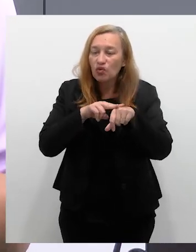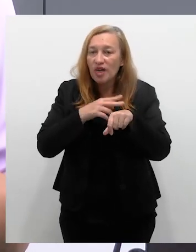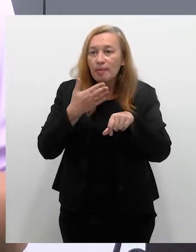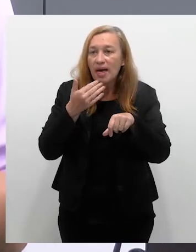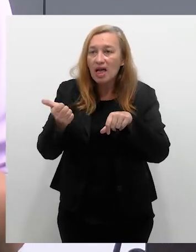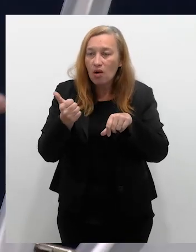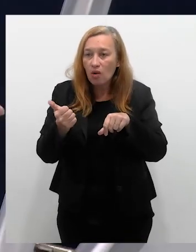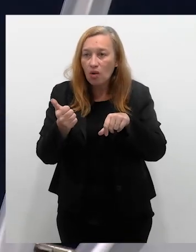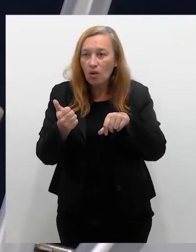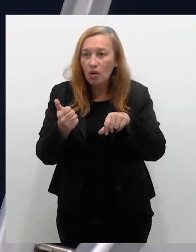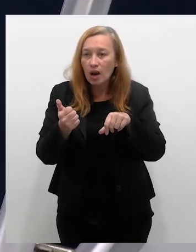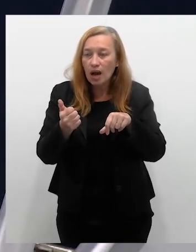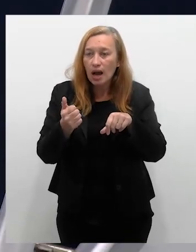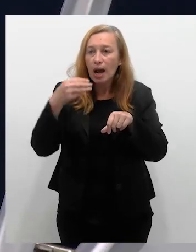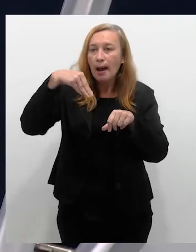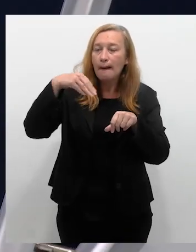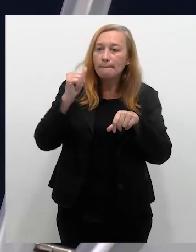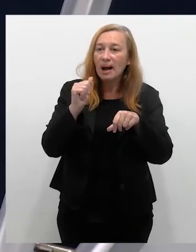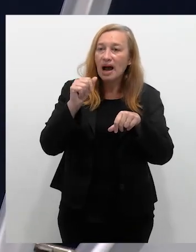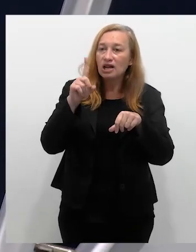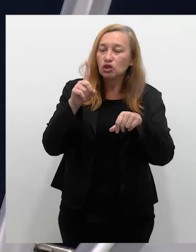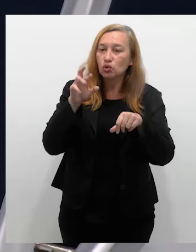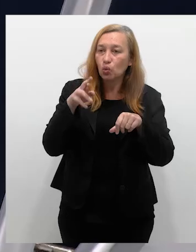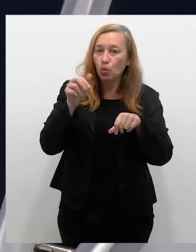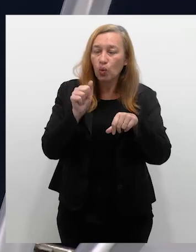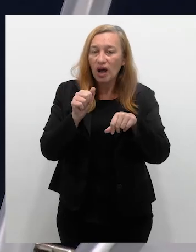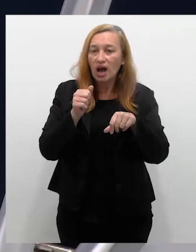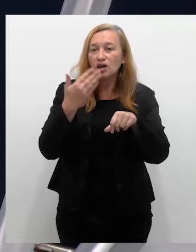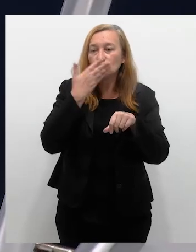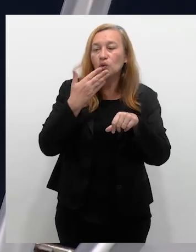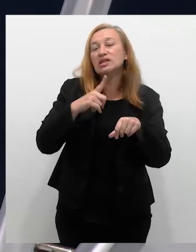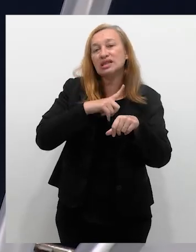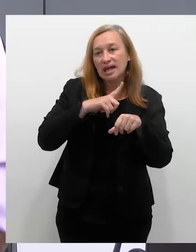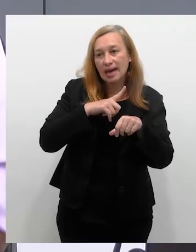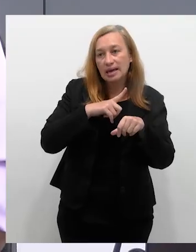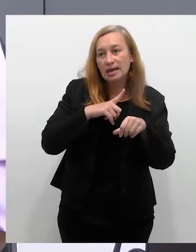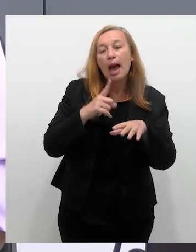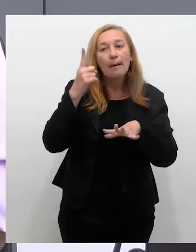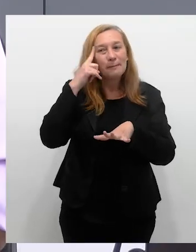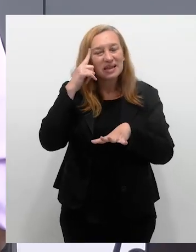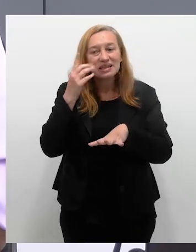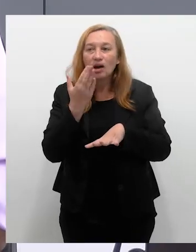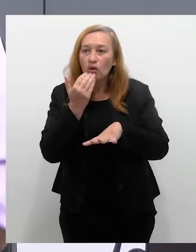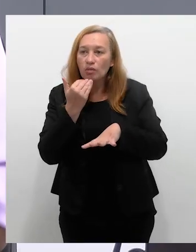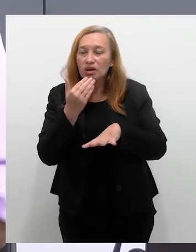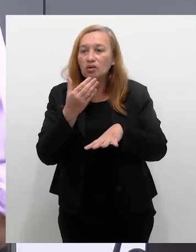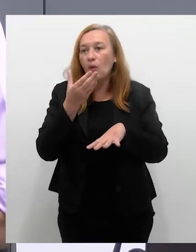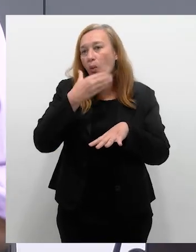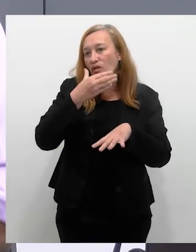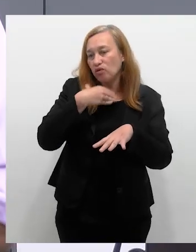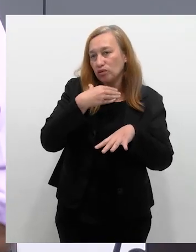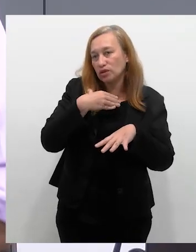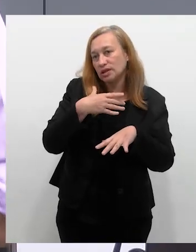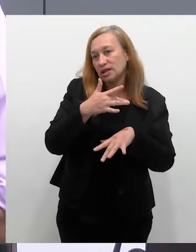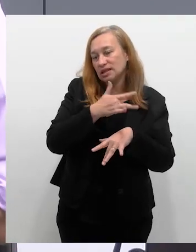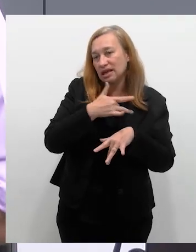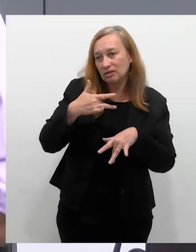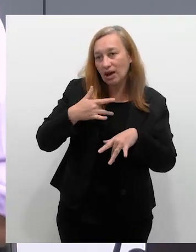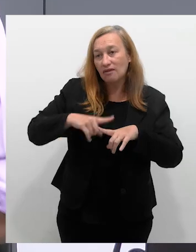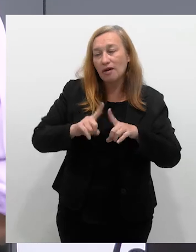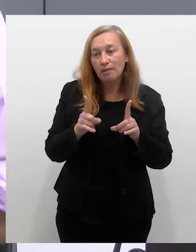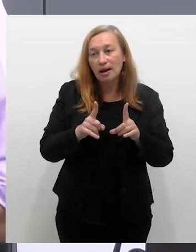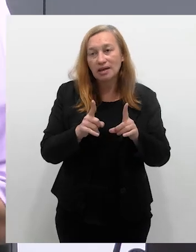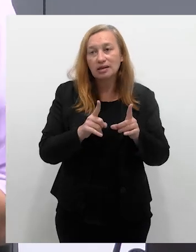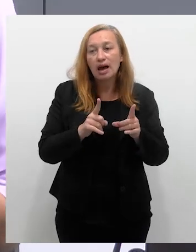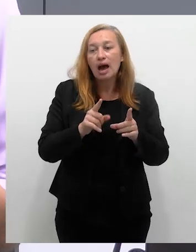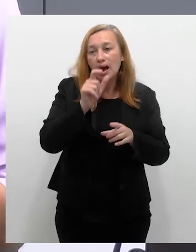adequado. Exatamente. E quanto mais maduro, mais quantidade de açúcar na banana. Exatamente. E aí a pessoa pensa que está comendo uma fruta saudável, que realmente é,